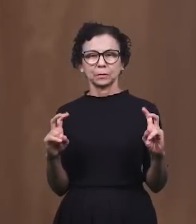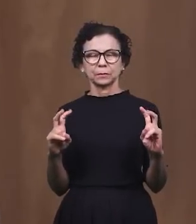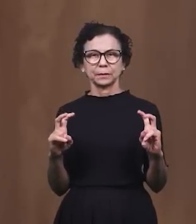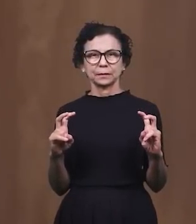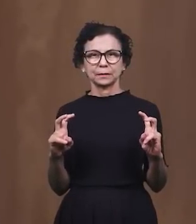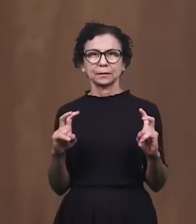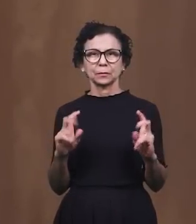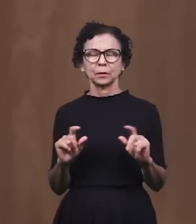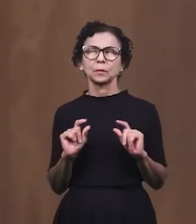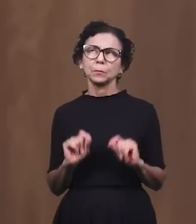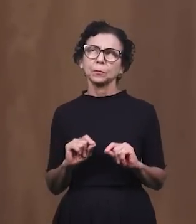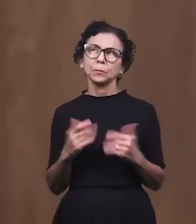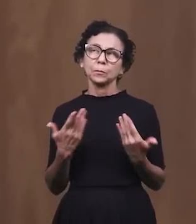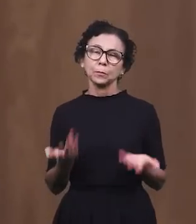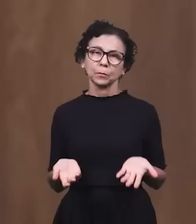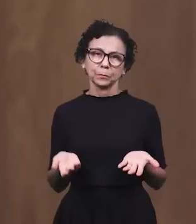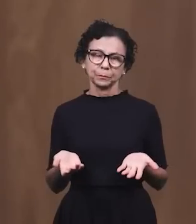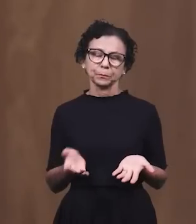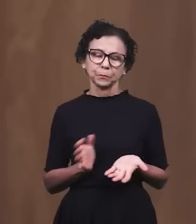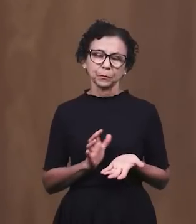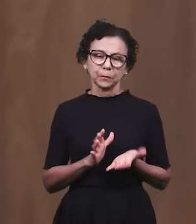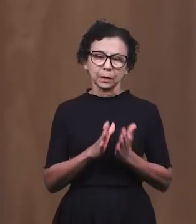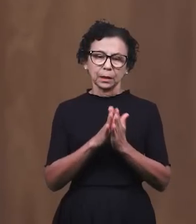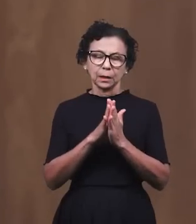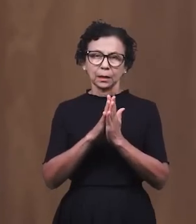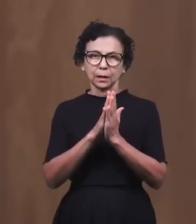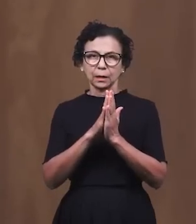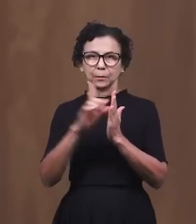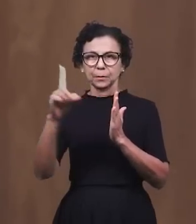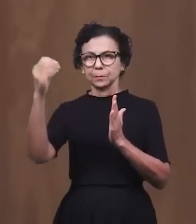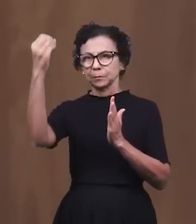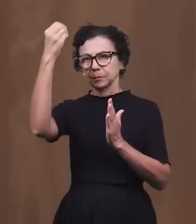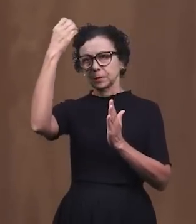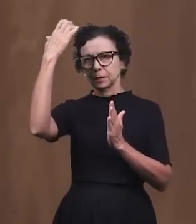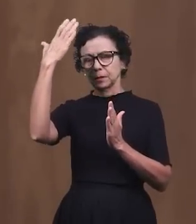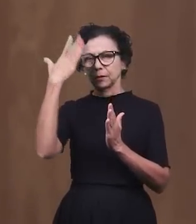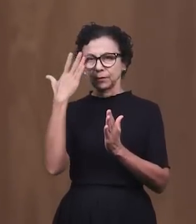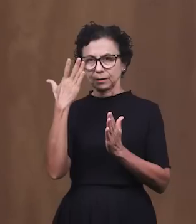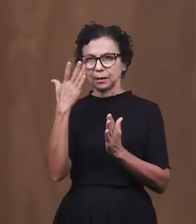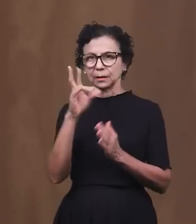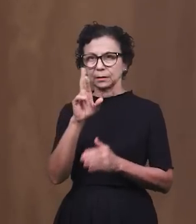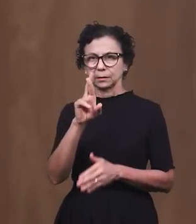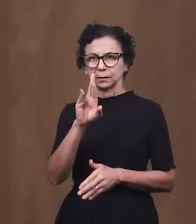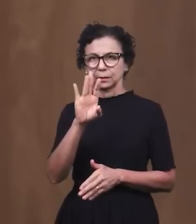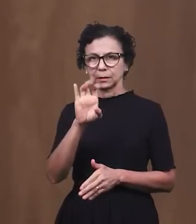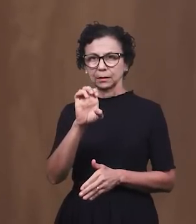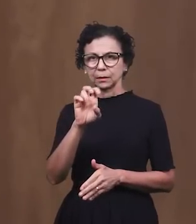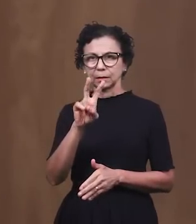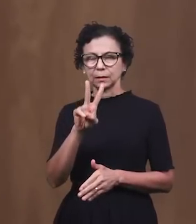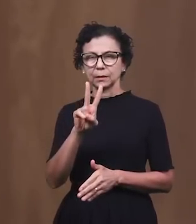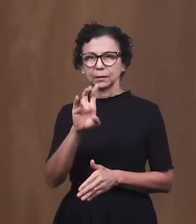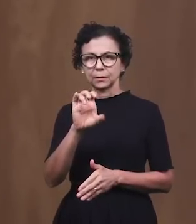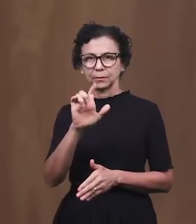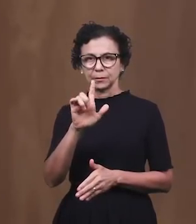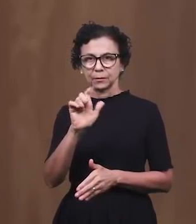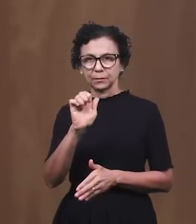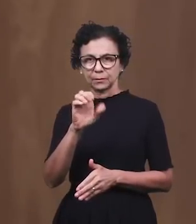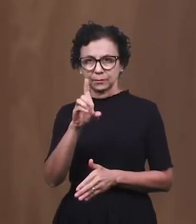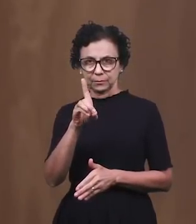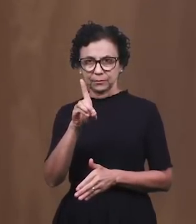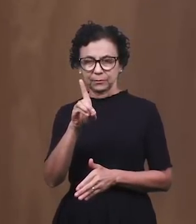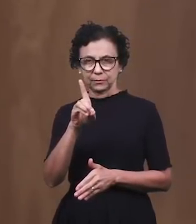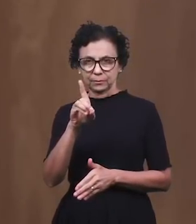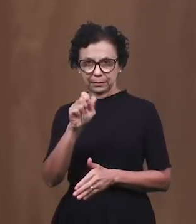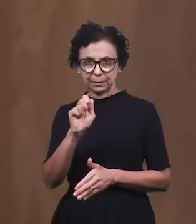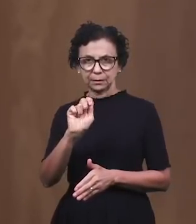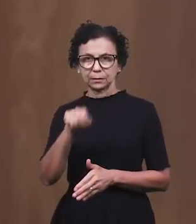a palavra revelada, ela surgiu num momento interessante. Há uma história sobre a palavra revelada.